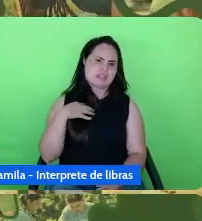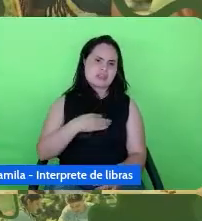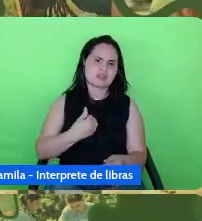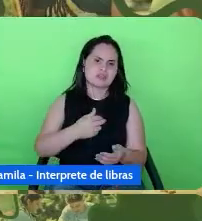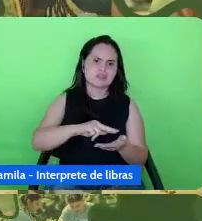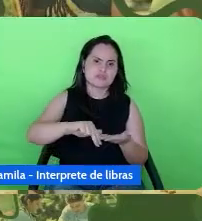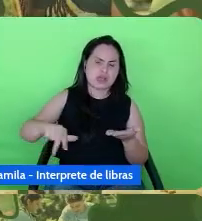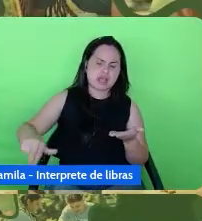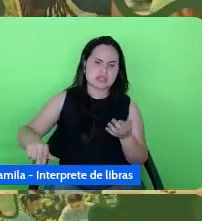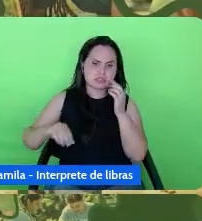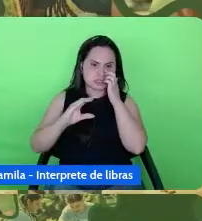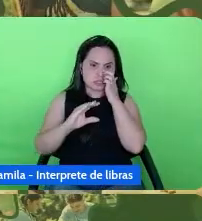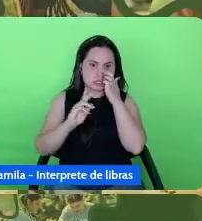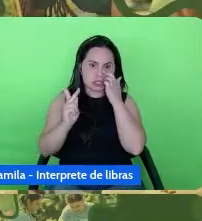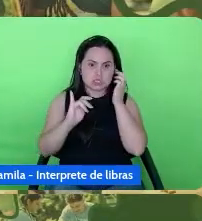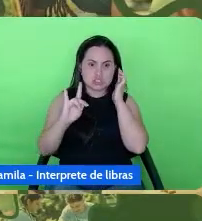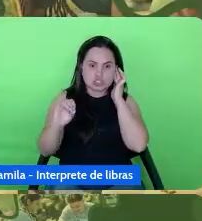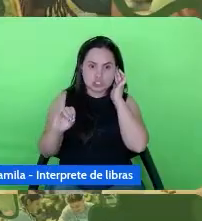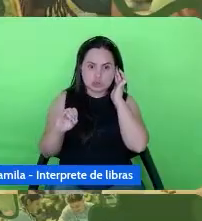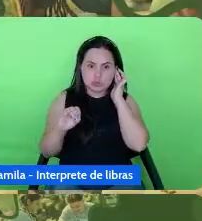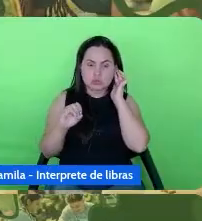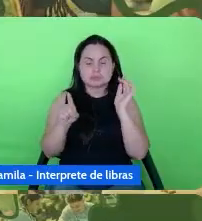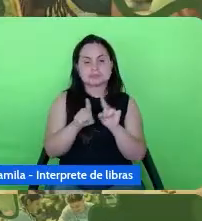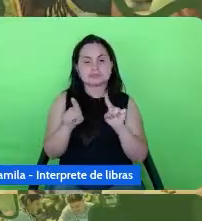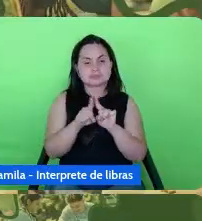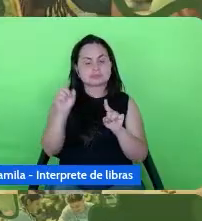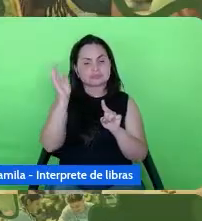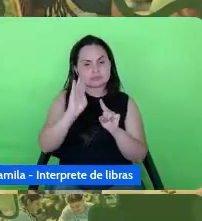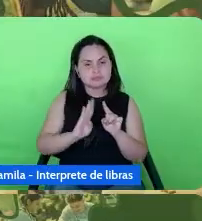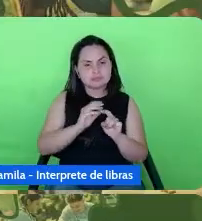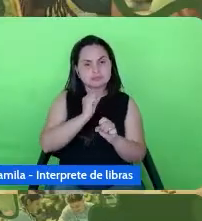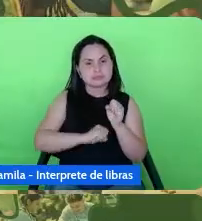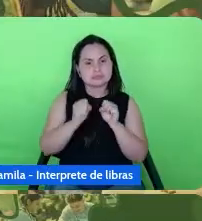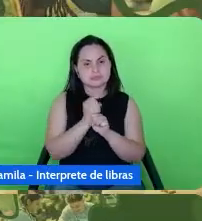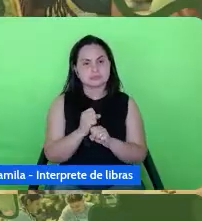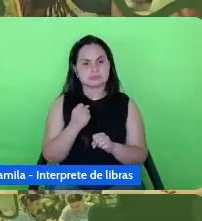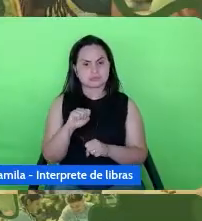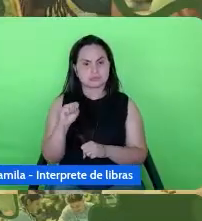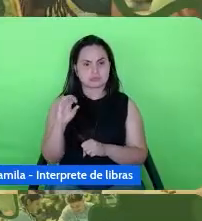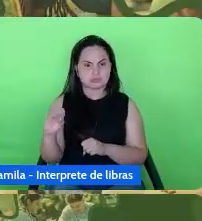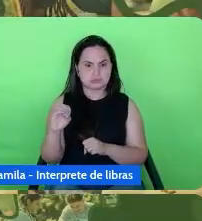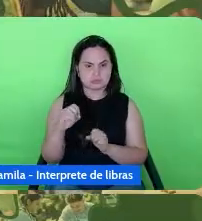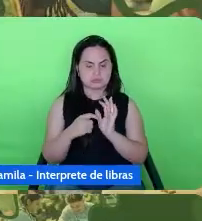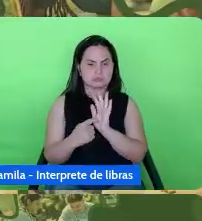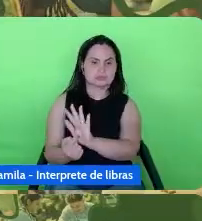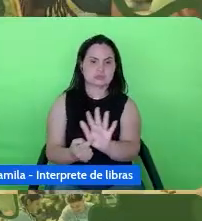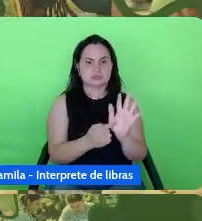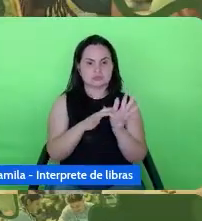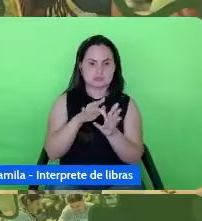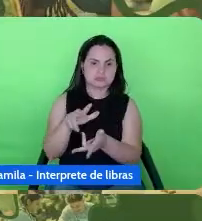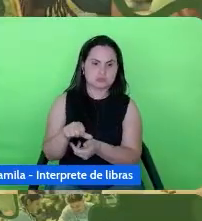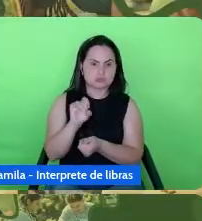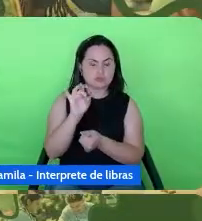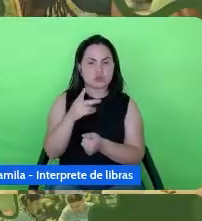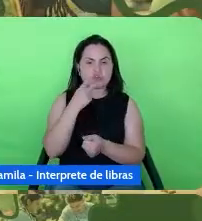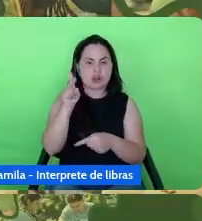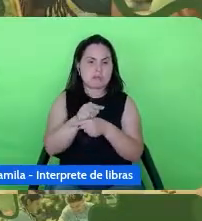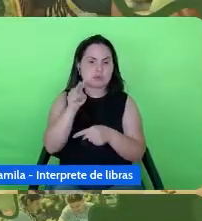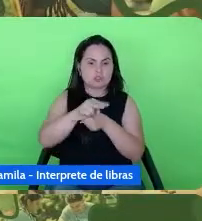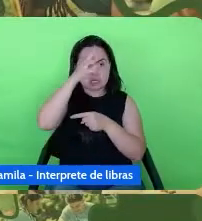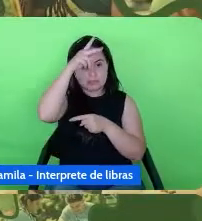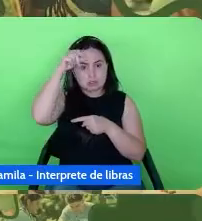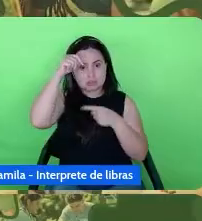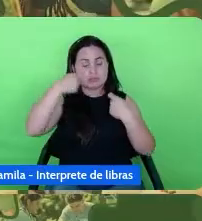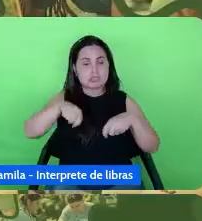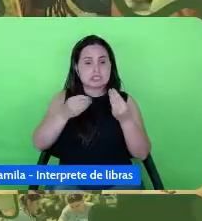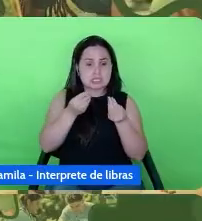Mendes, grande ambientalista brasileiro, nos anos 80, mostrou para o mundo inteiro assim, não adianta falar só em proteger a Amazônia, tem que gerar